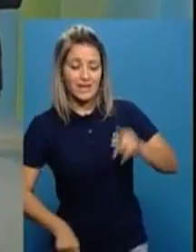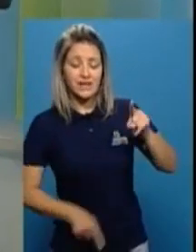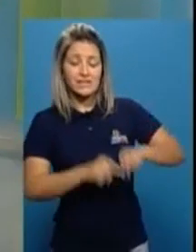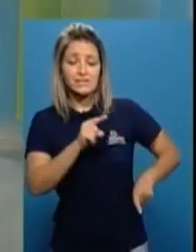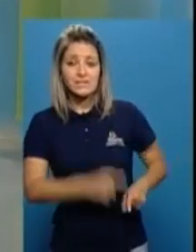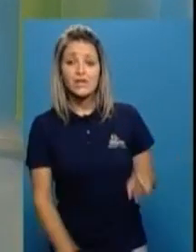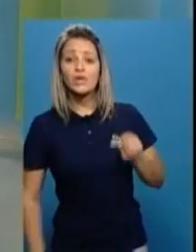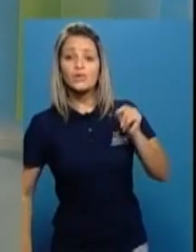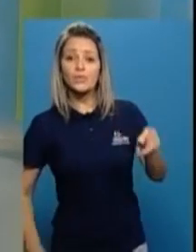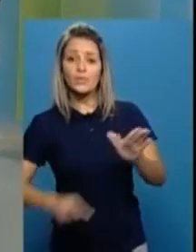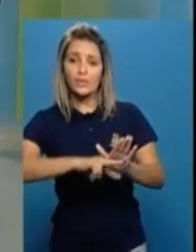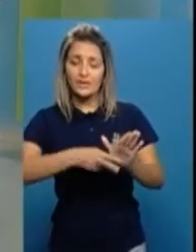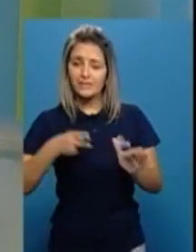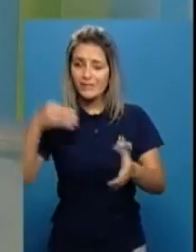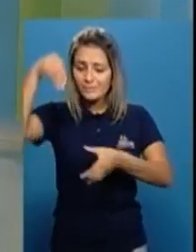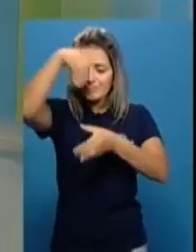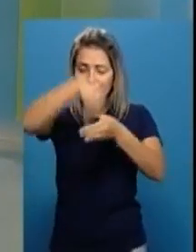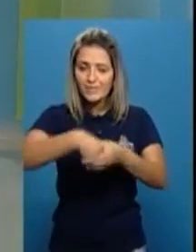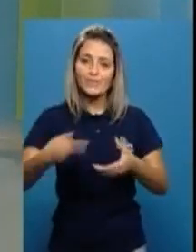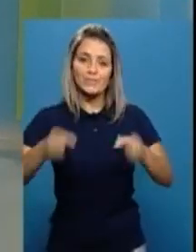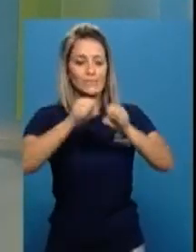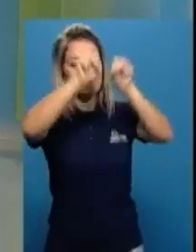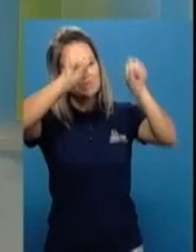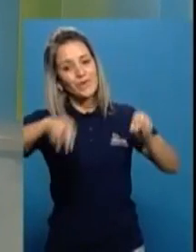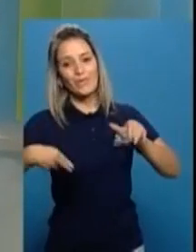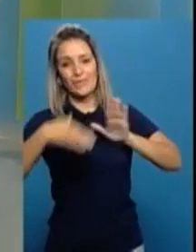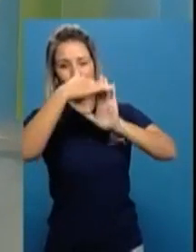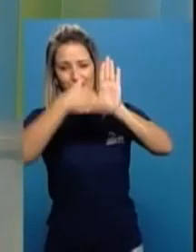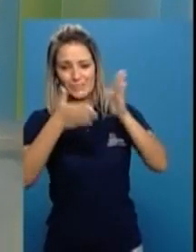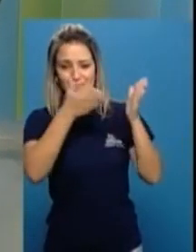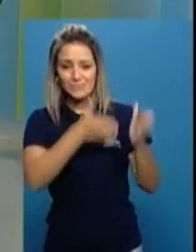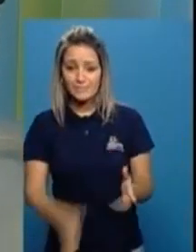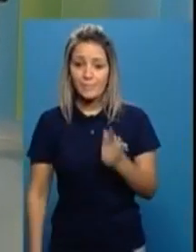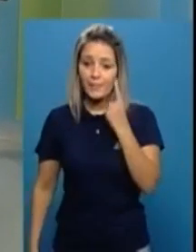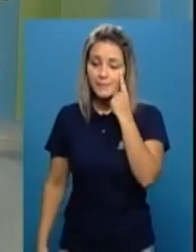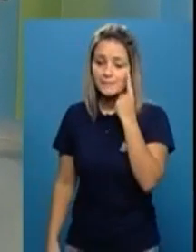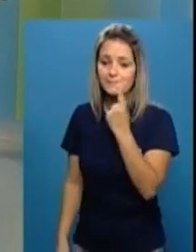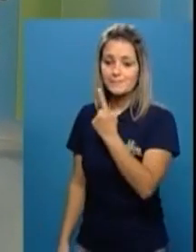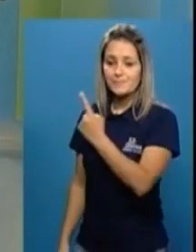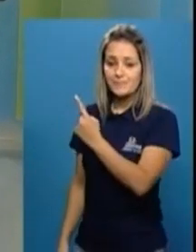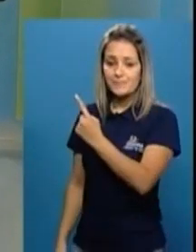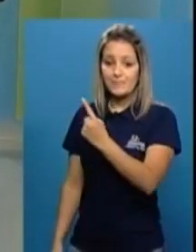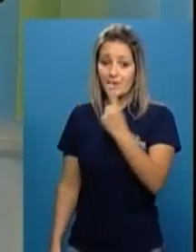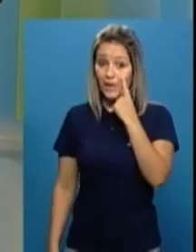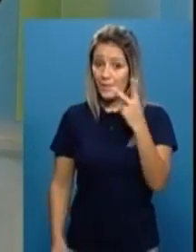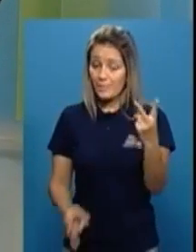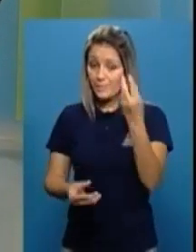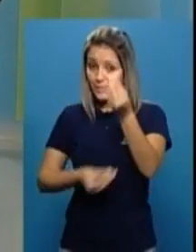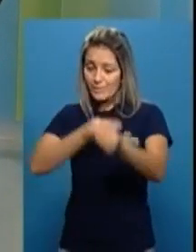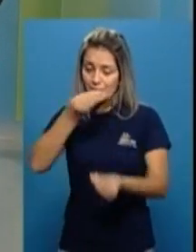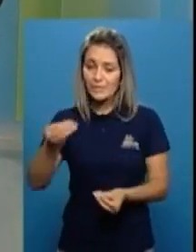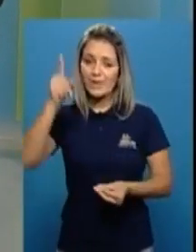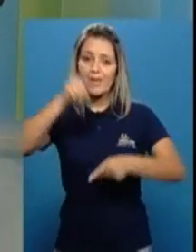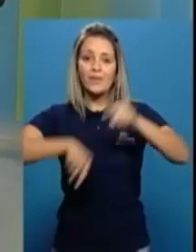sistemas de produção. Então, nós temos aqui, dentro do nosso esquema de produtos